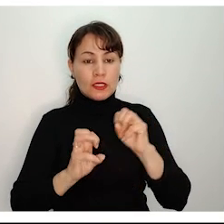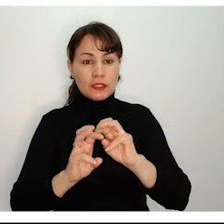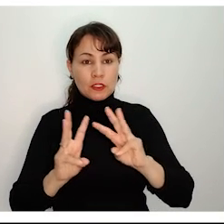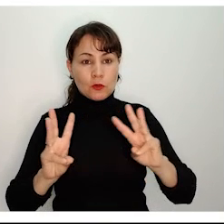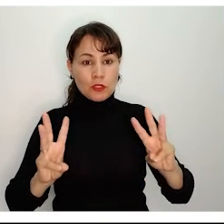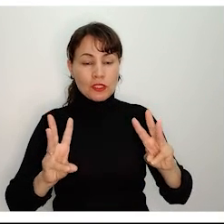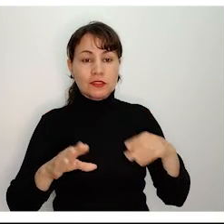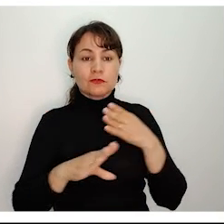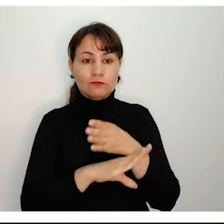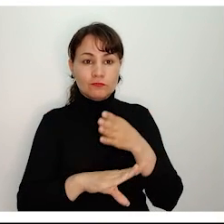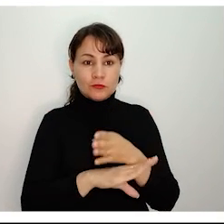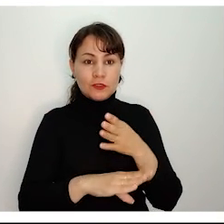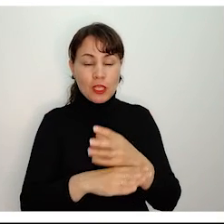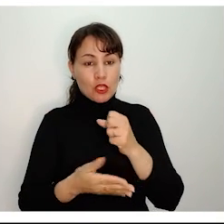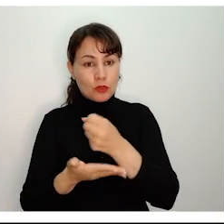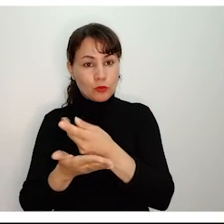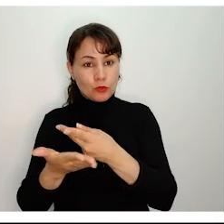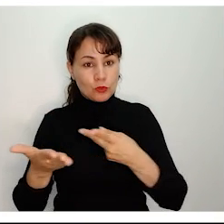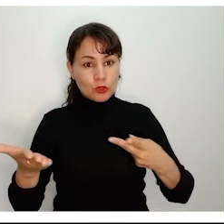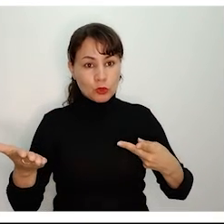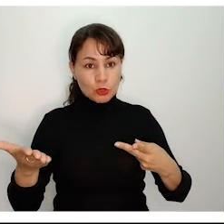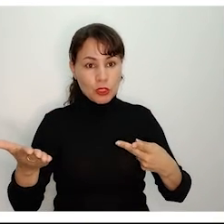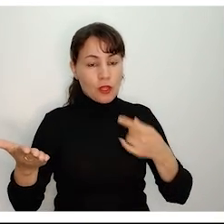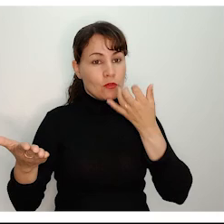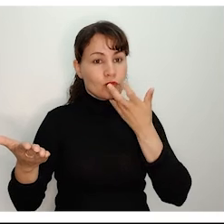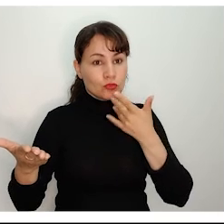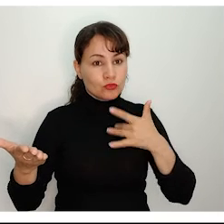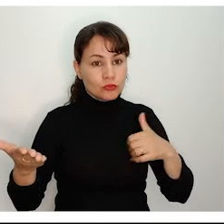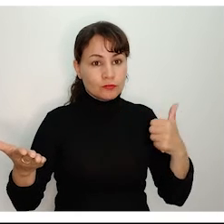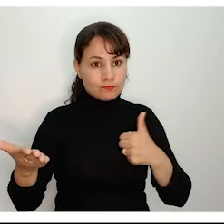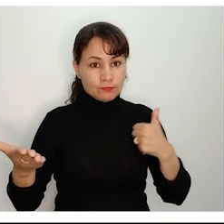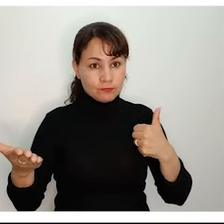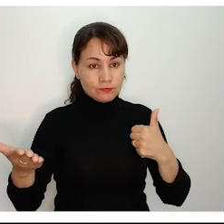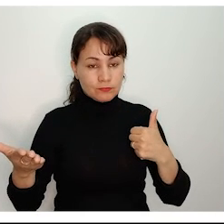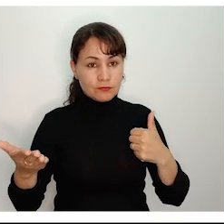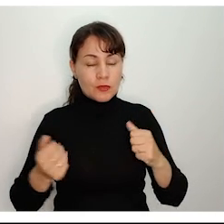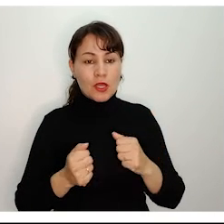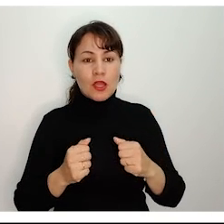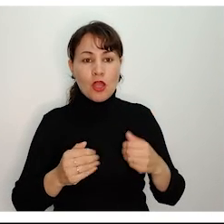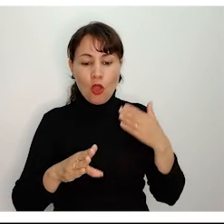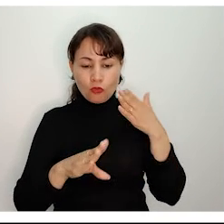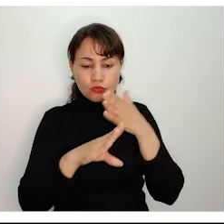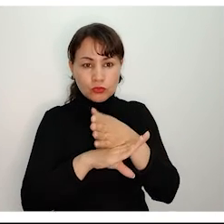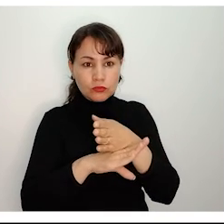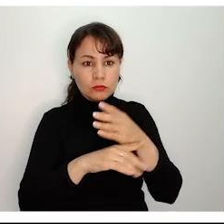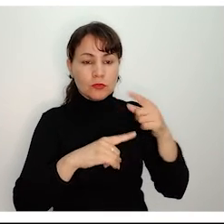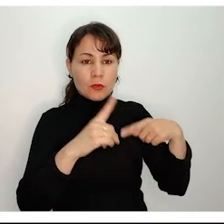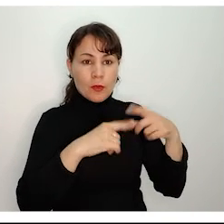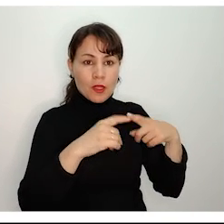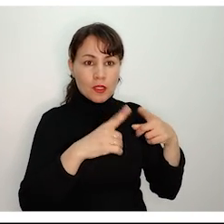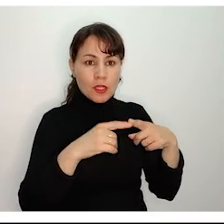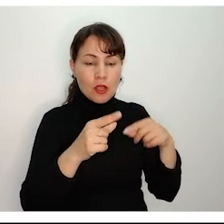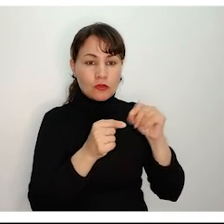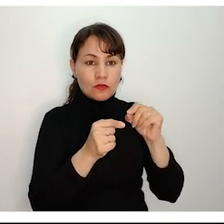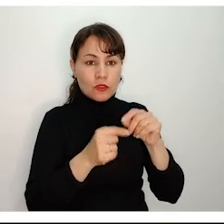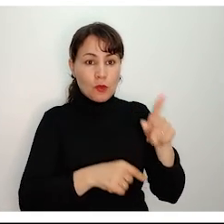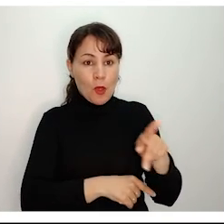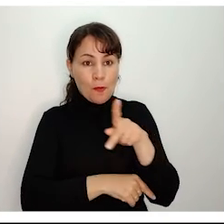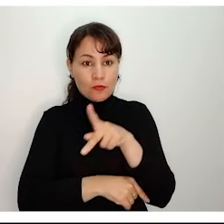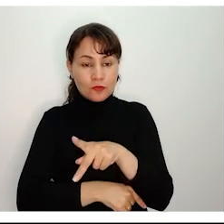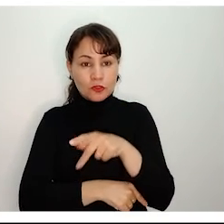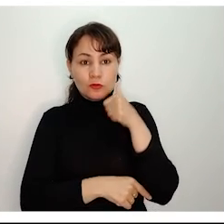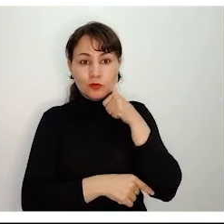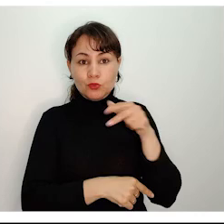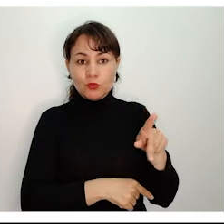Estes dois são links que dão acesso ao projeto pela primeira infância, diretamente aos materiais que são elaborados